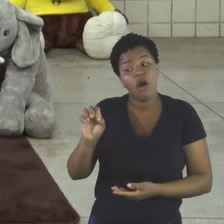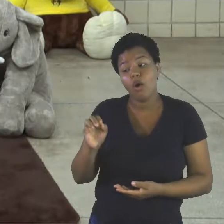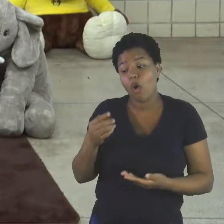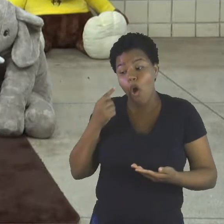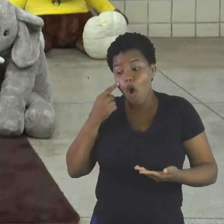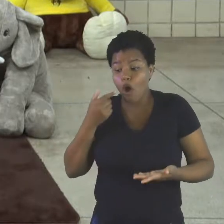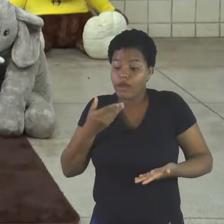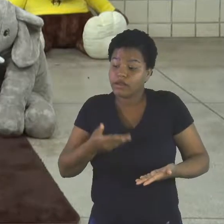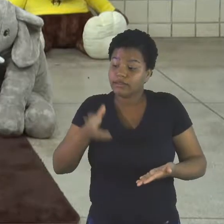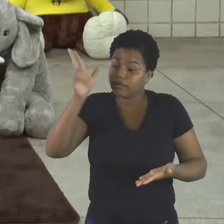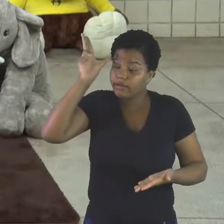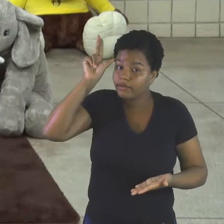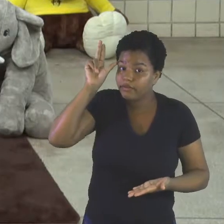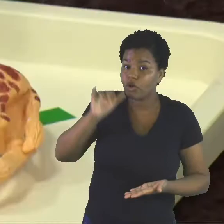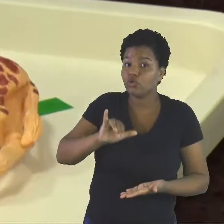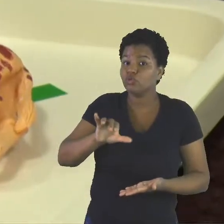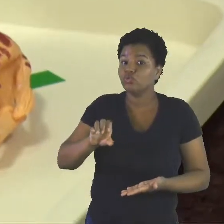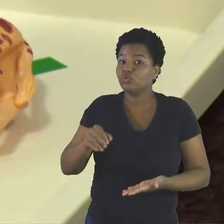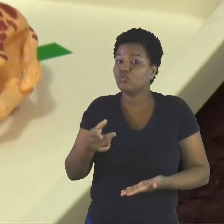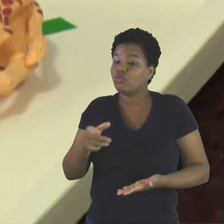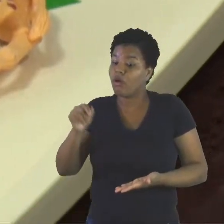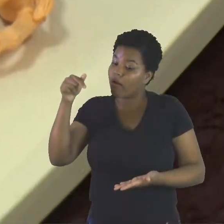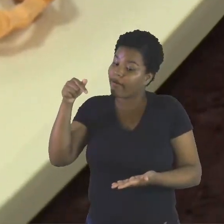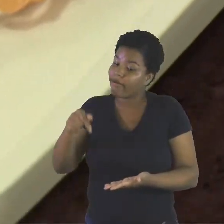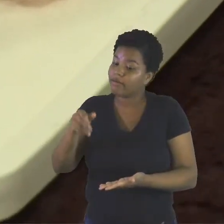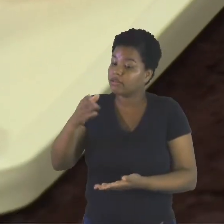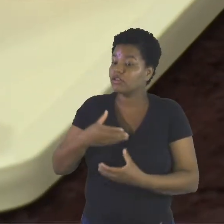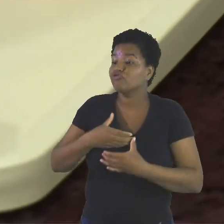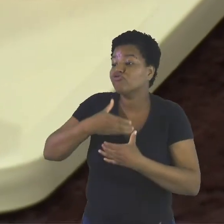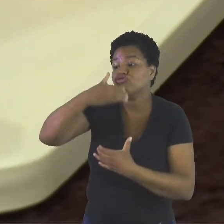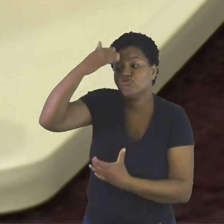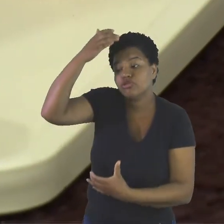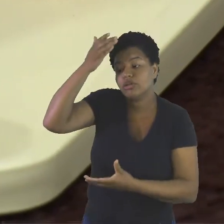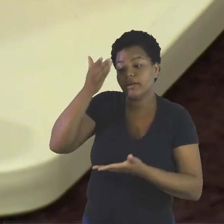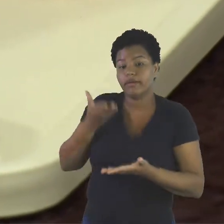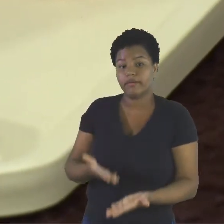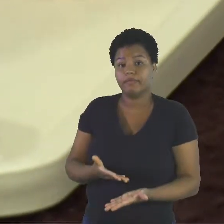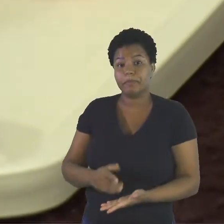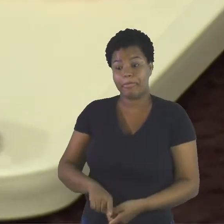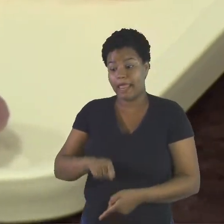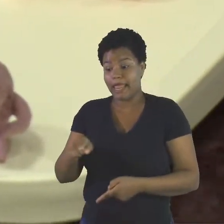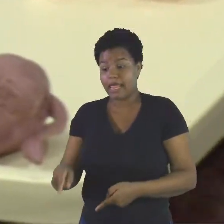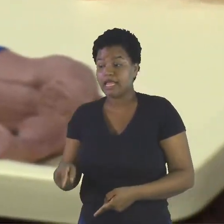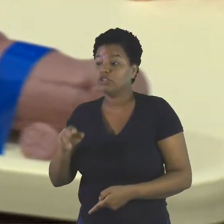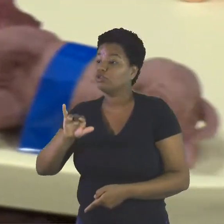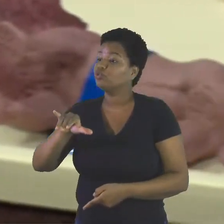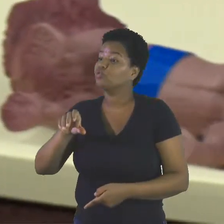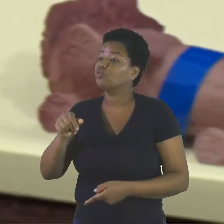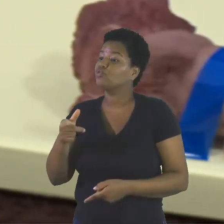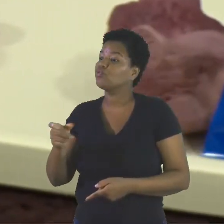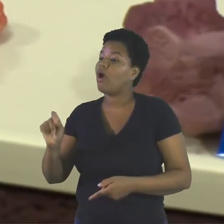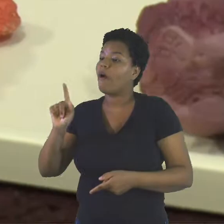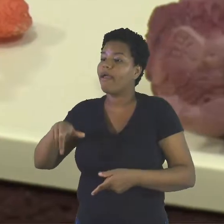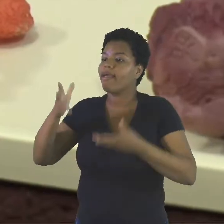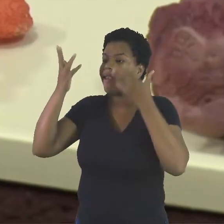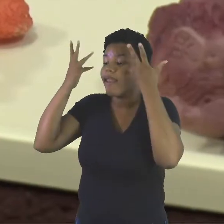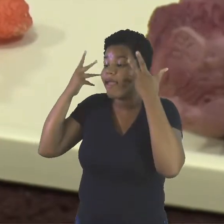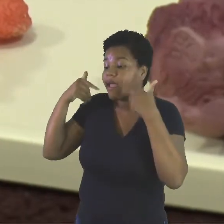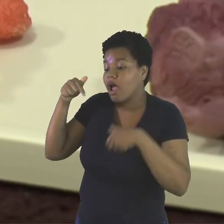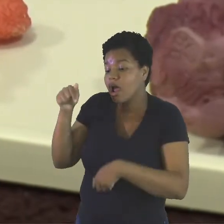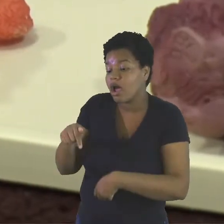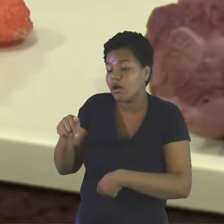aqui João é uma girafa aqui João é o leão aqui João é